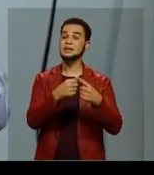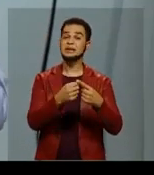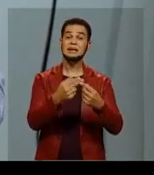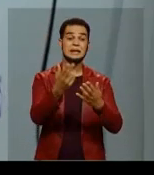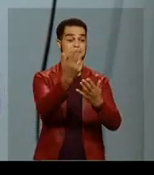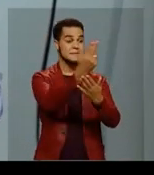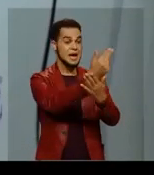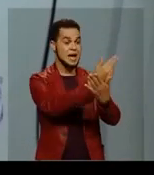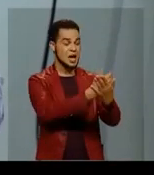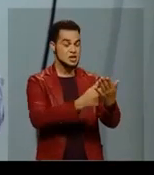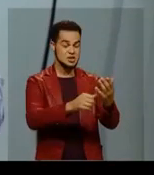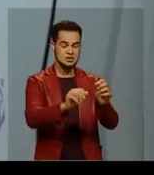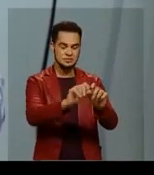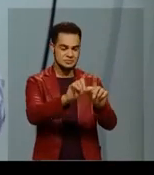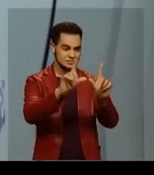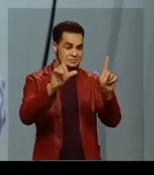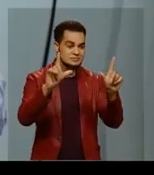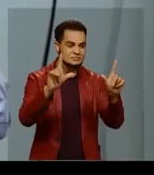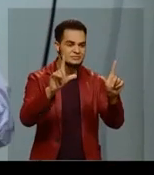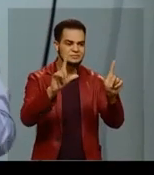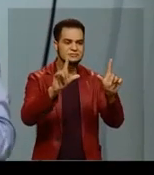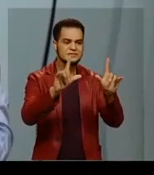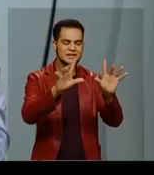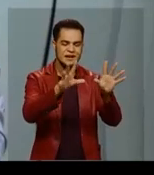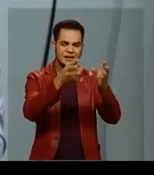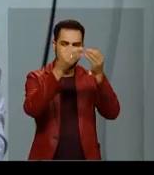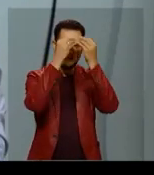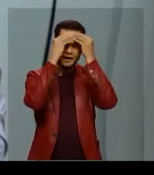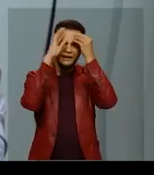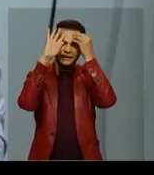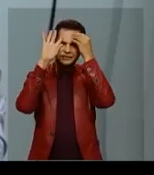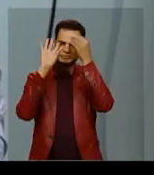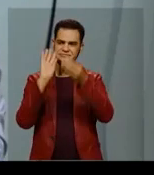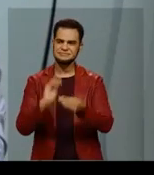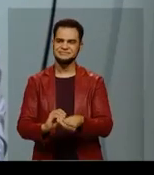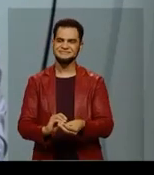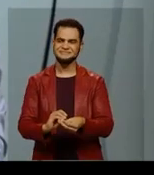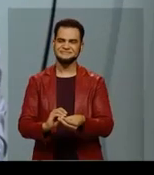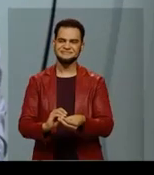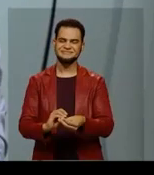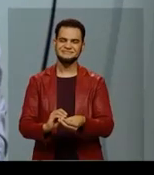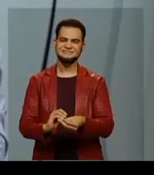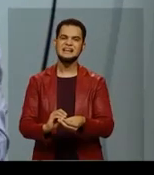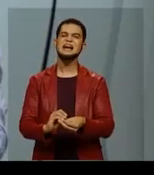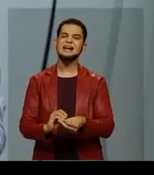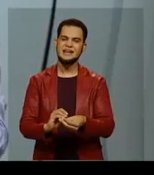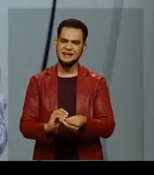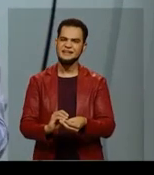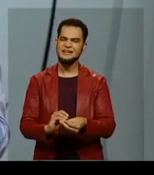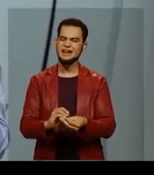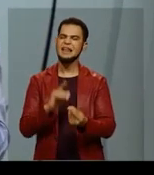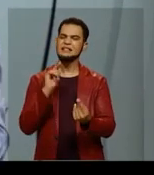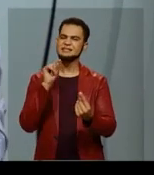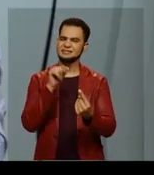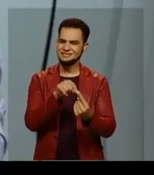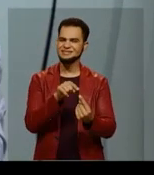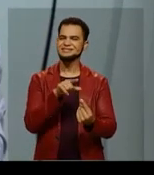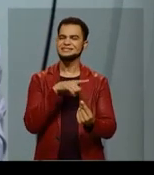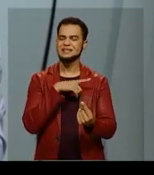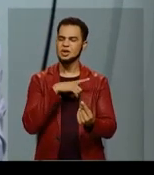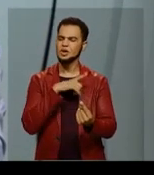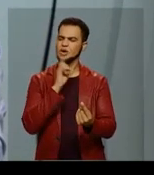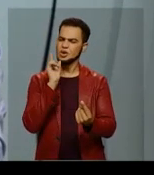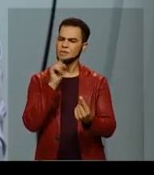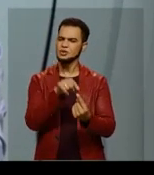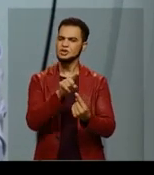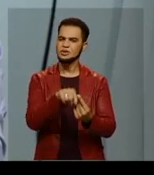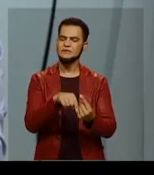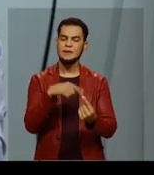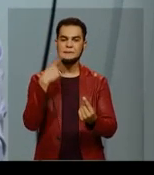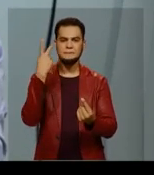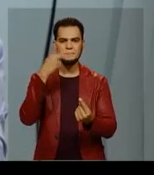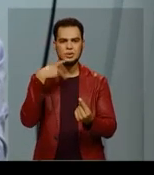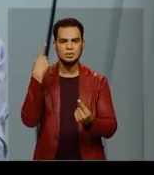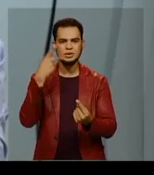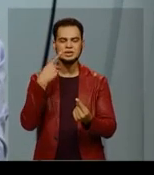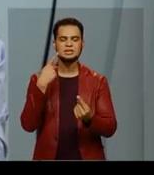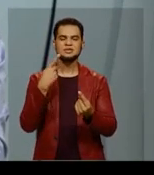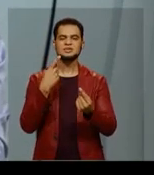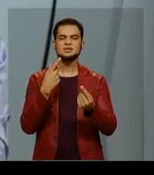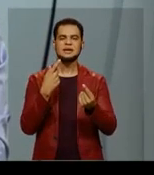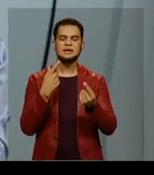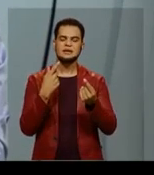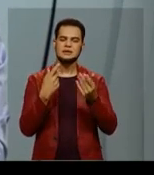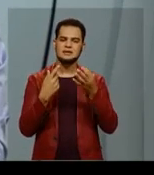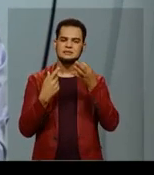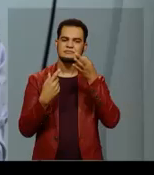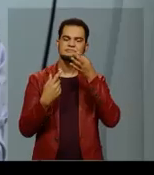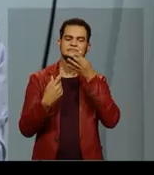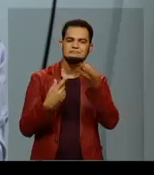vê mais rápida. Então ela tem uma coisa política, um poder político de transmitir essa